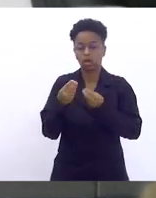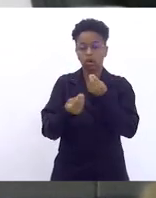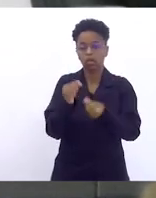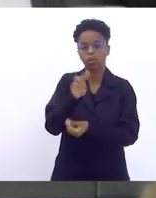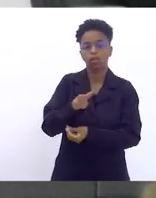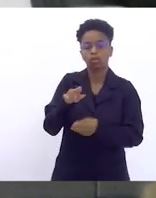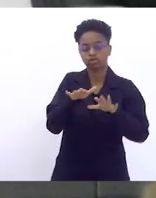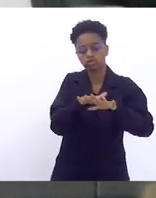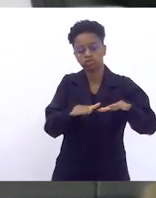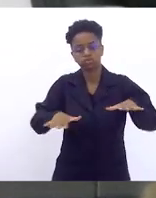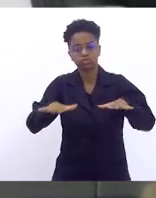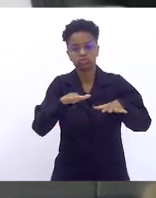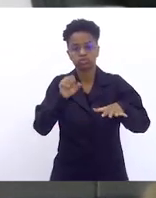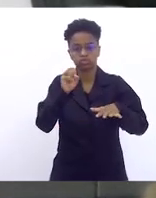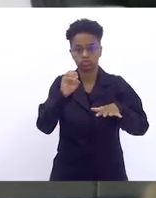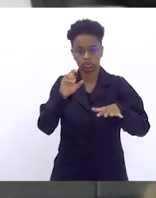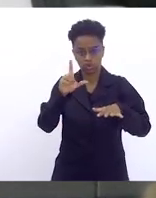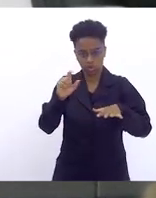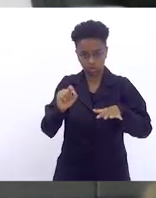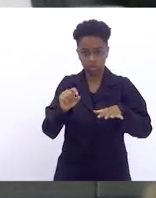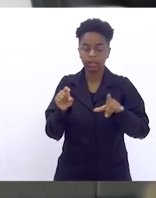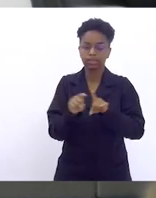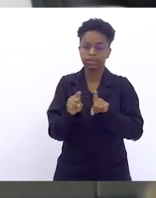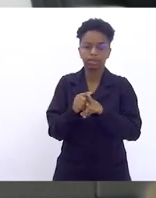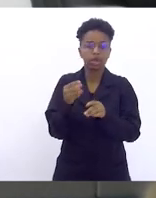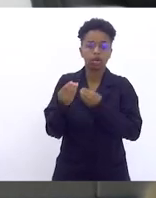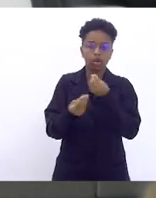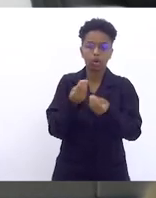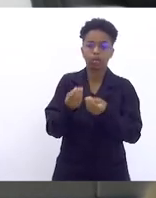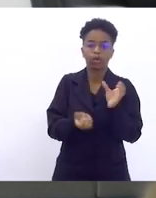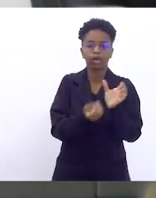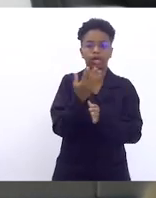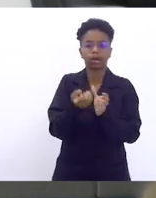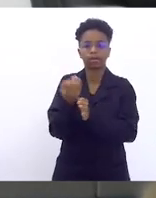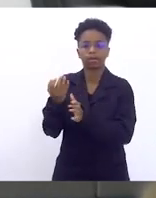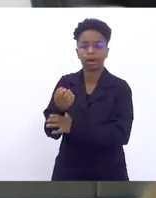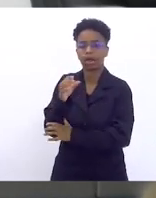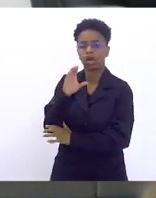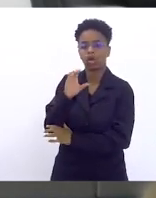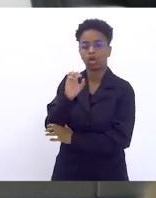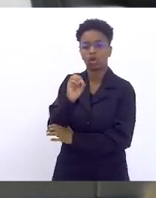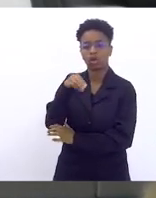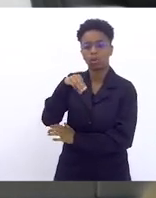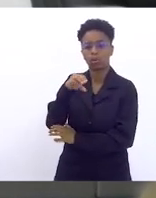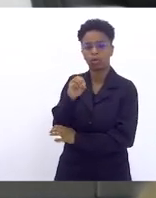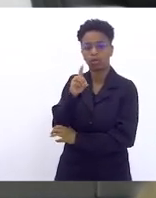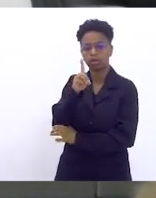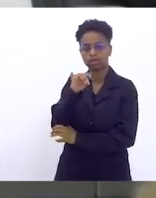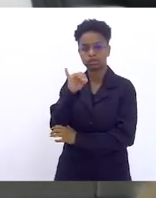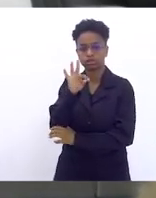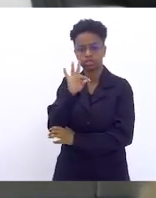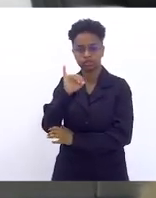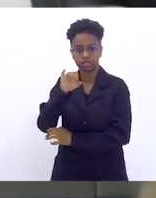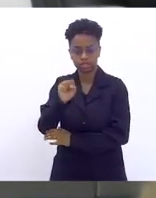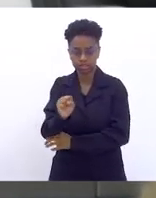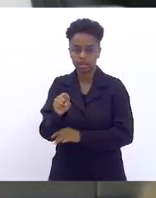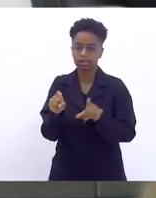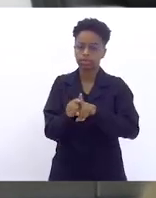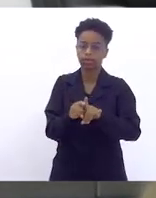não enfim a produção de commodities E aí falando da questão agrícola né e por fim também